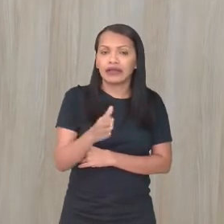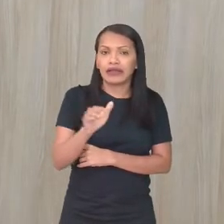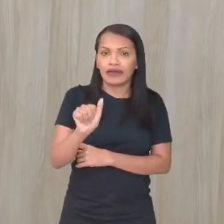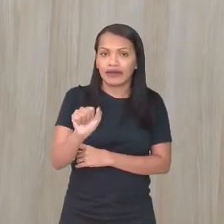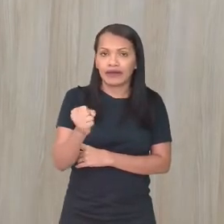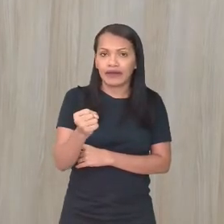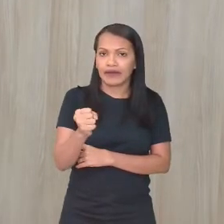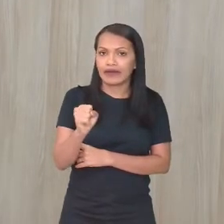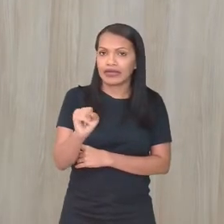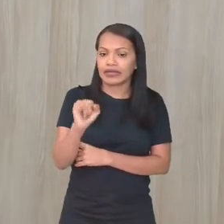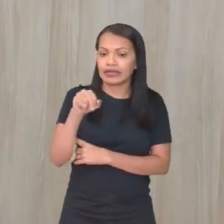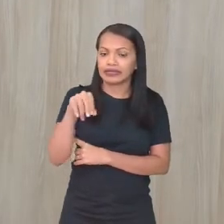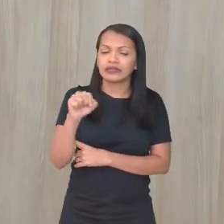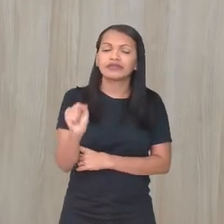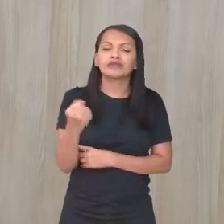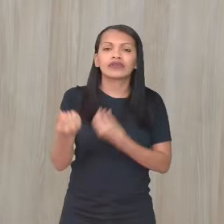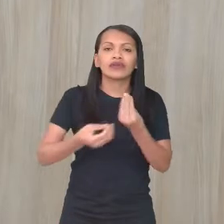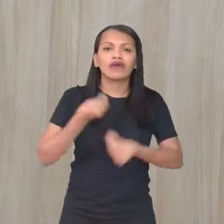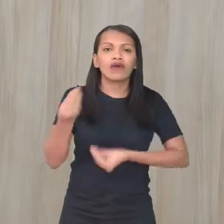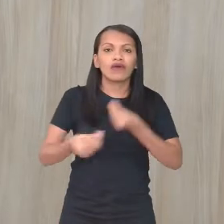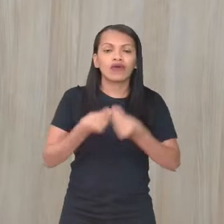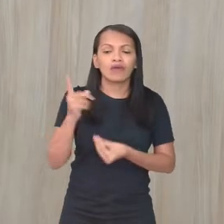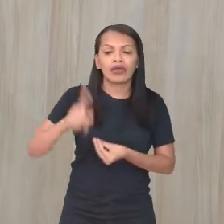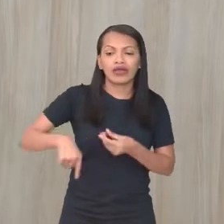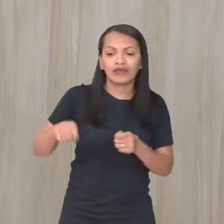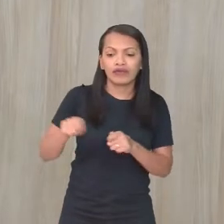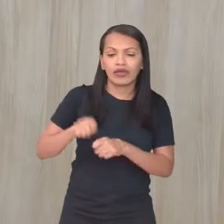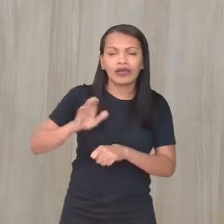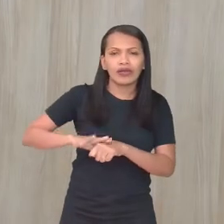desse sistema reprodutor masculino e feminino é poder